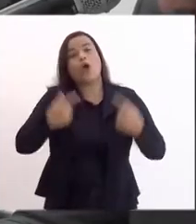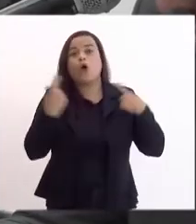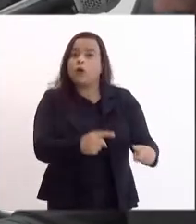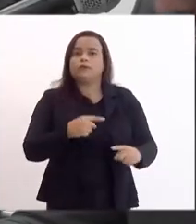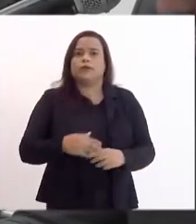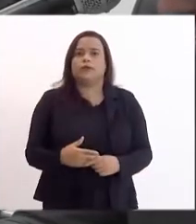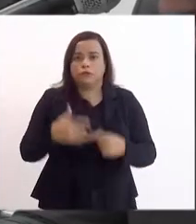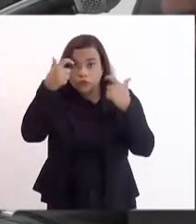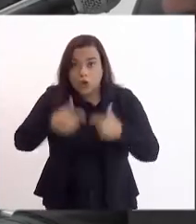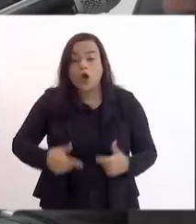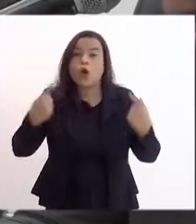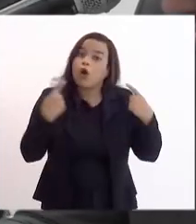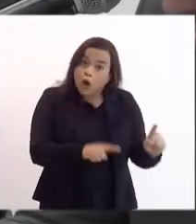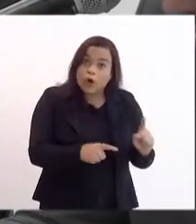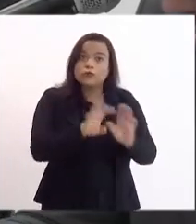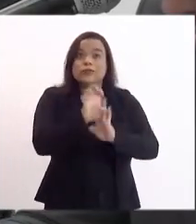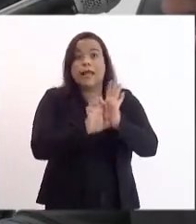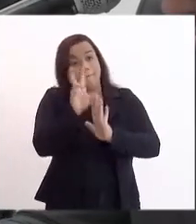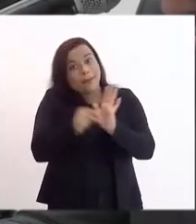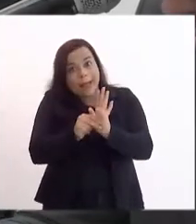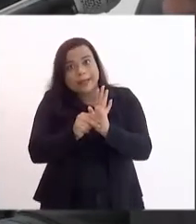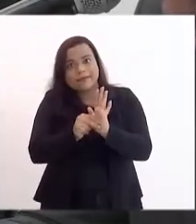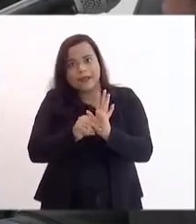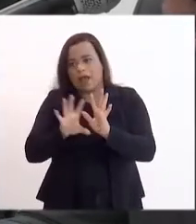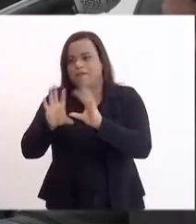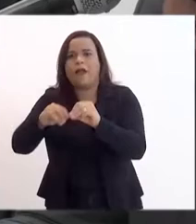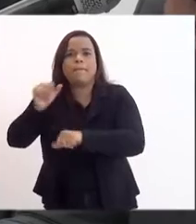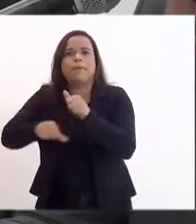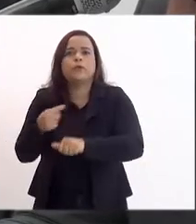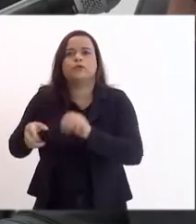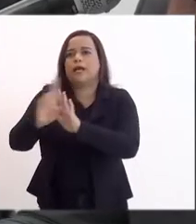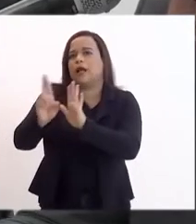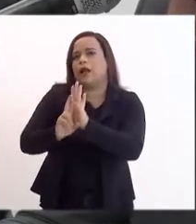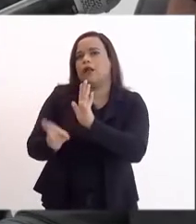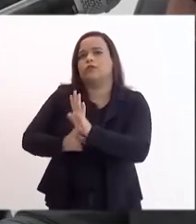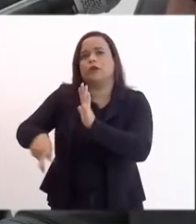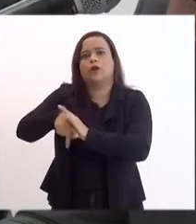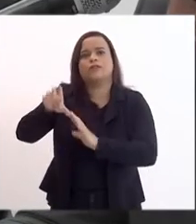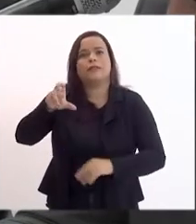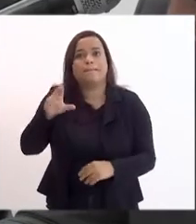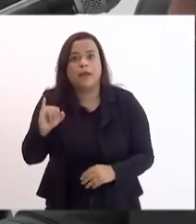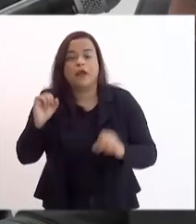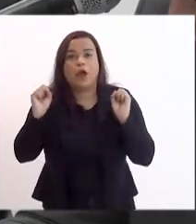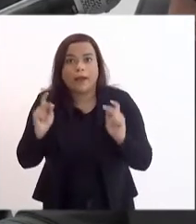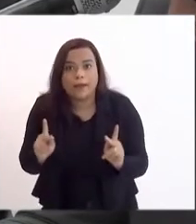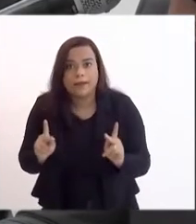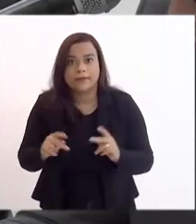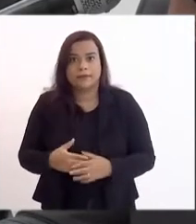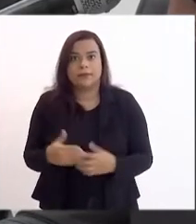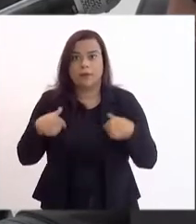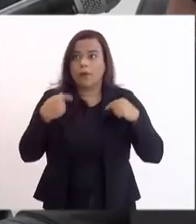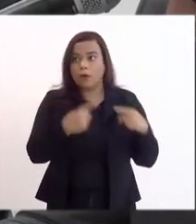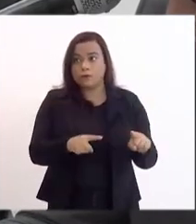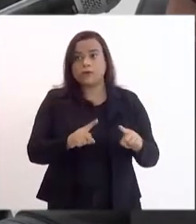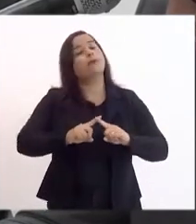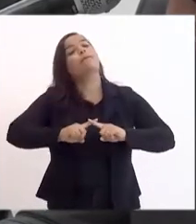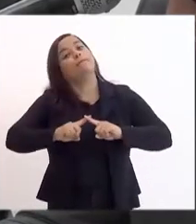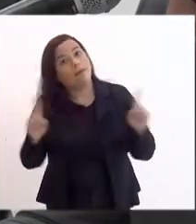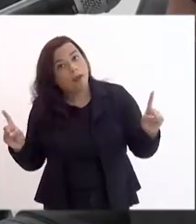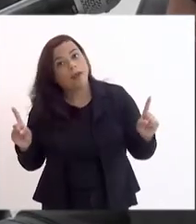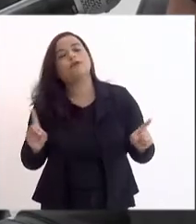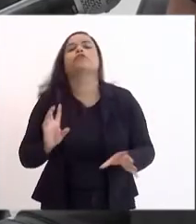contra que emendas mudem o relatório da CPI. Pronto. Mas concordo com o deputado Valdeque. Eu não vou emitir esse